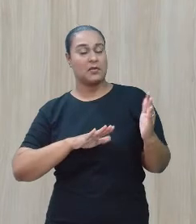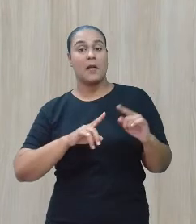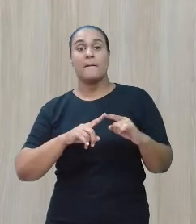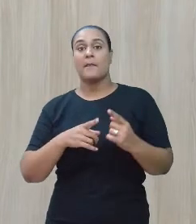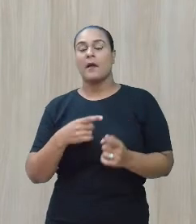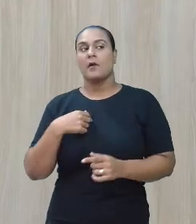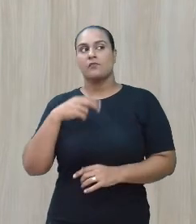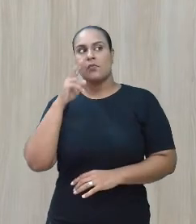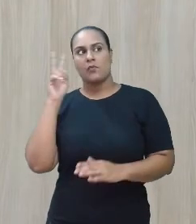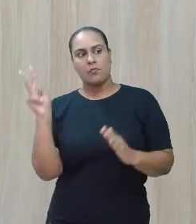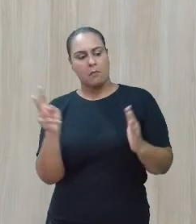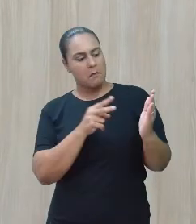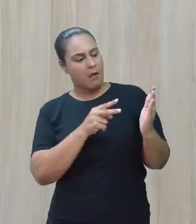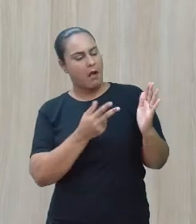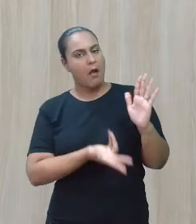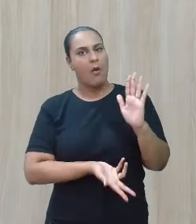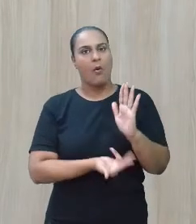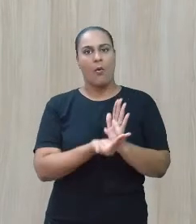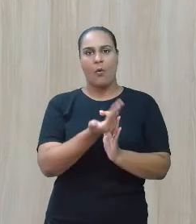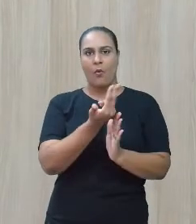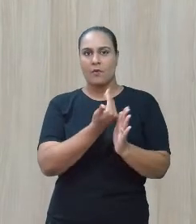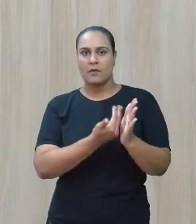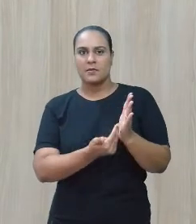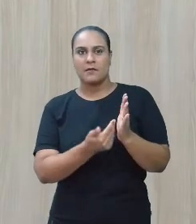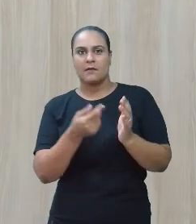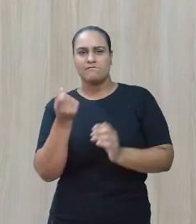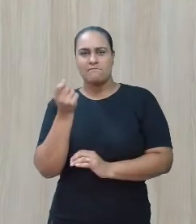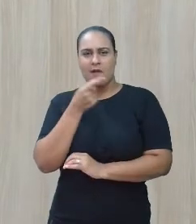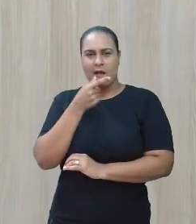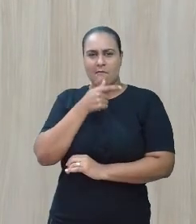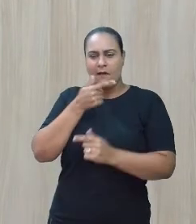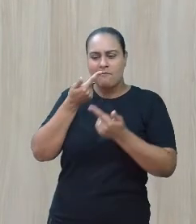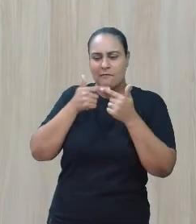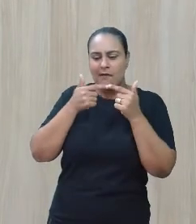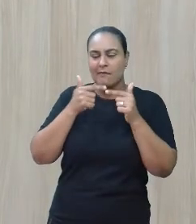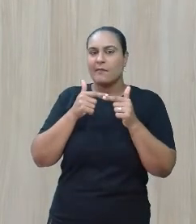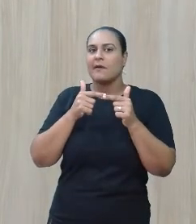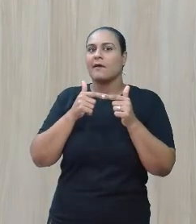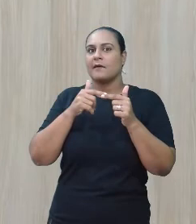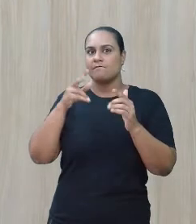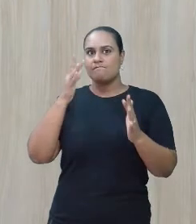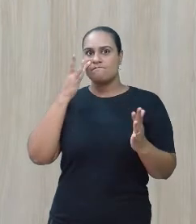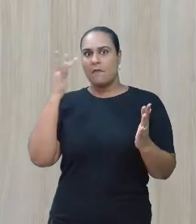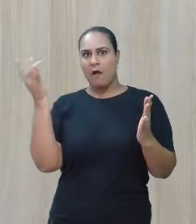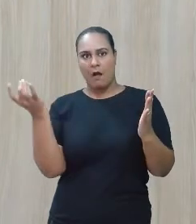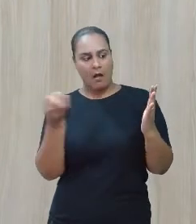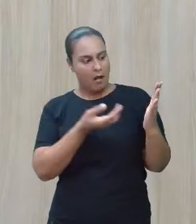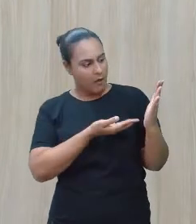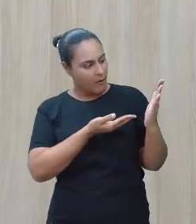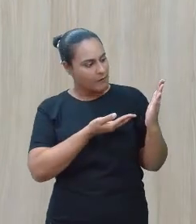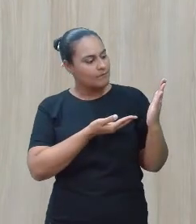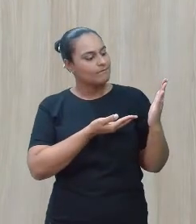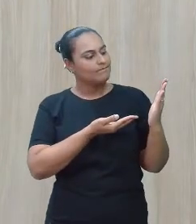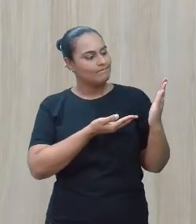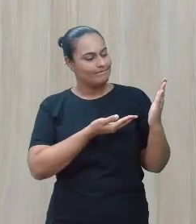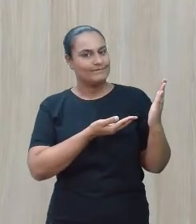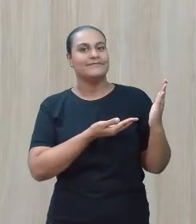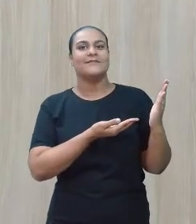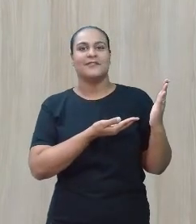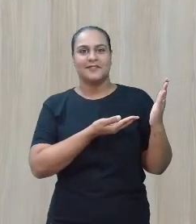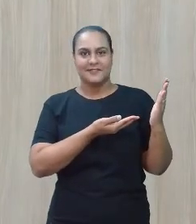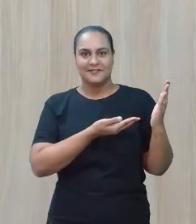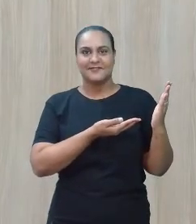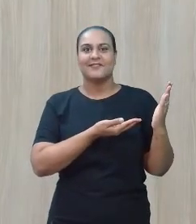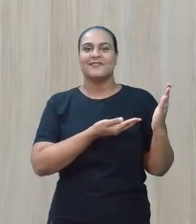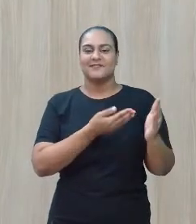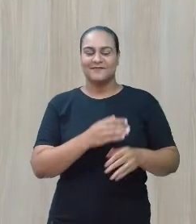um desenho que para eles são engraçados, a atenção imediatamente se volta para a